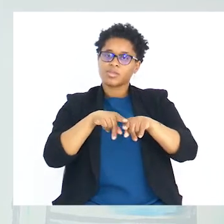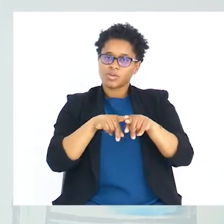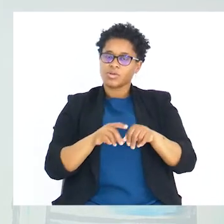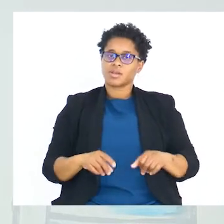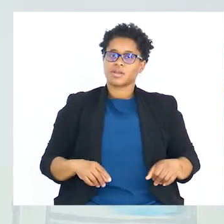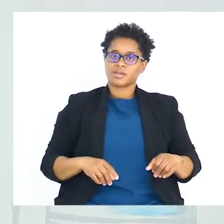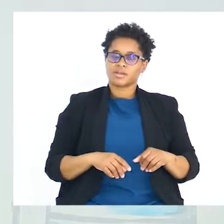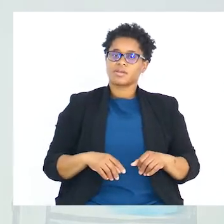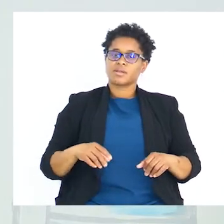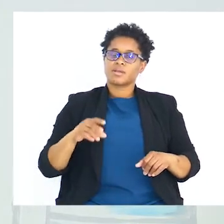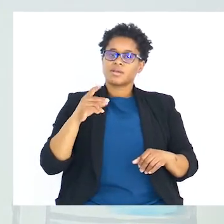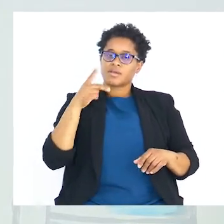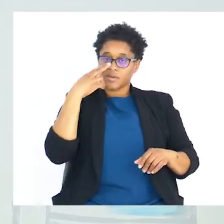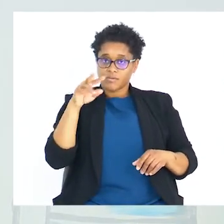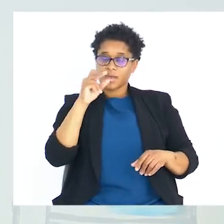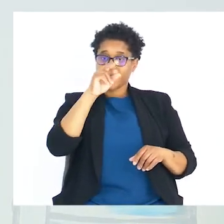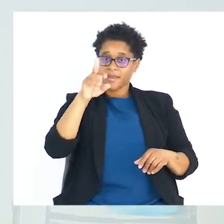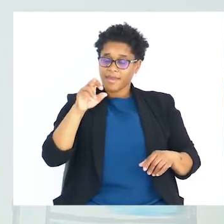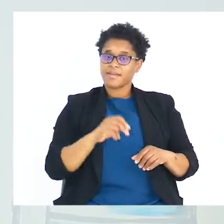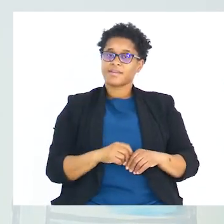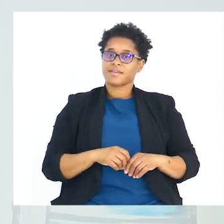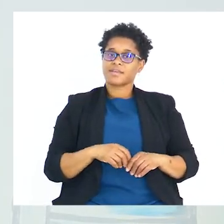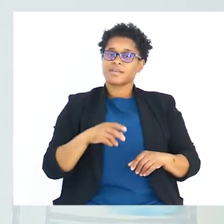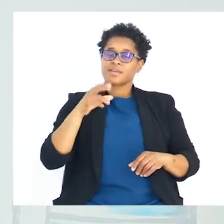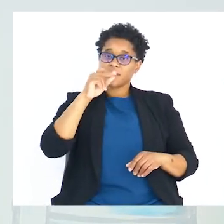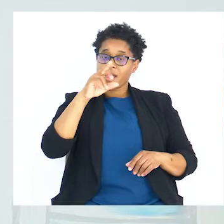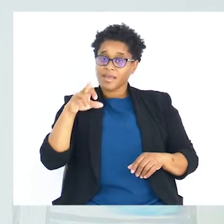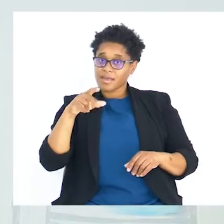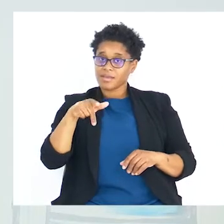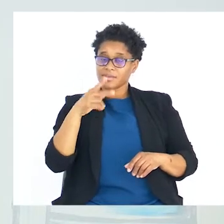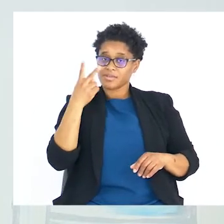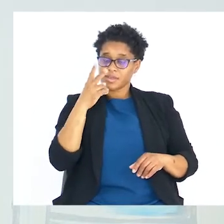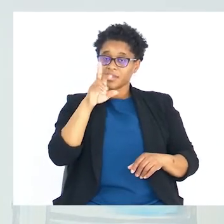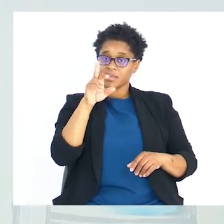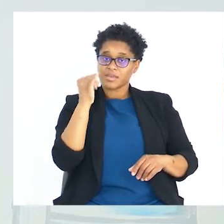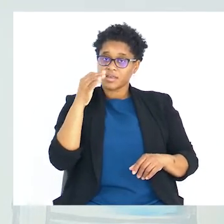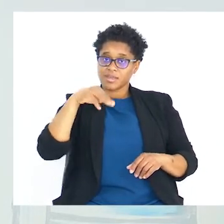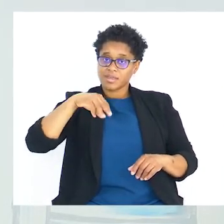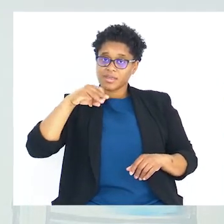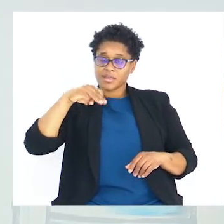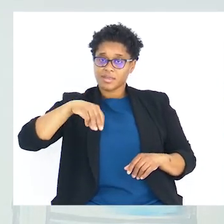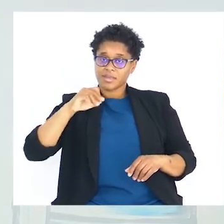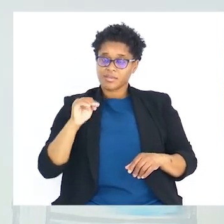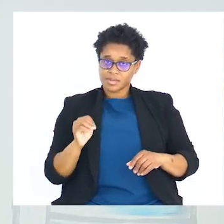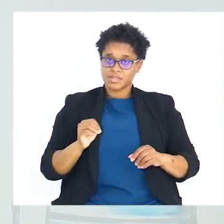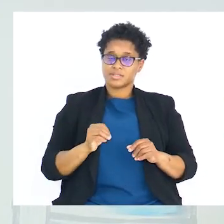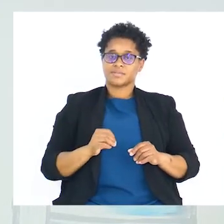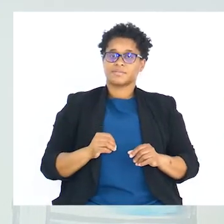Então, estão a ver? Os versos têm rimas. Muito